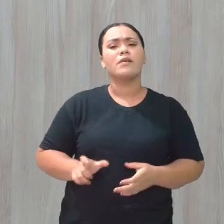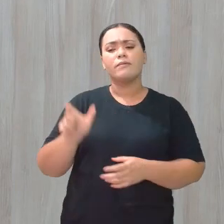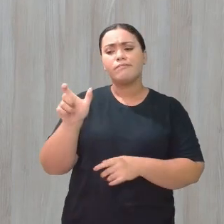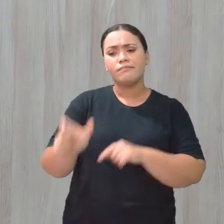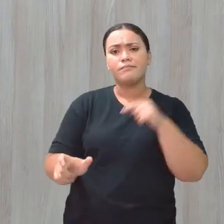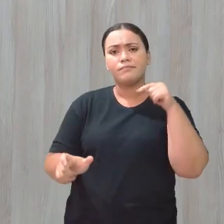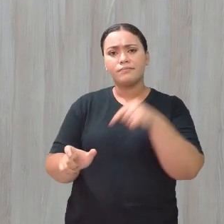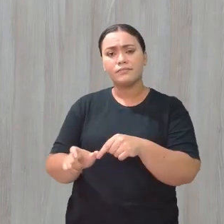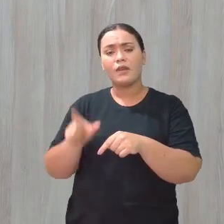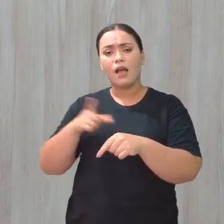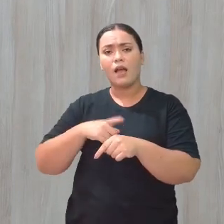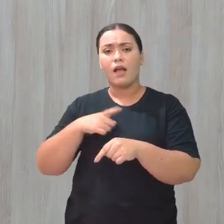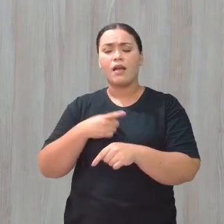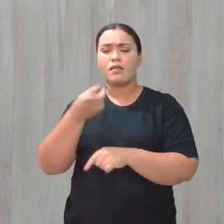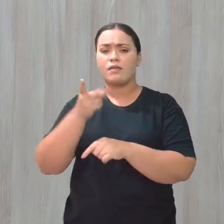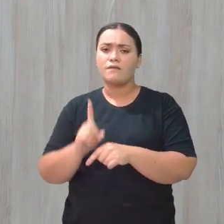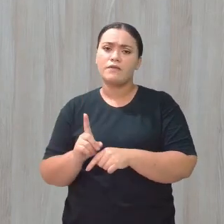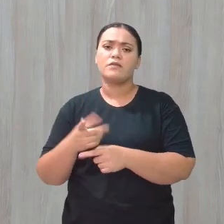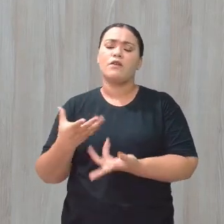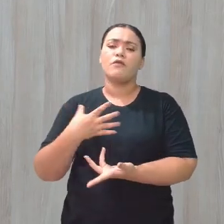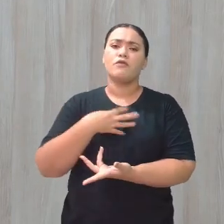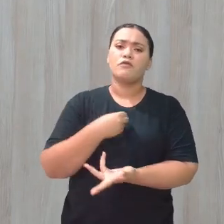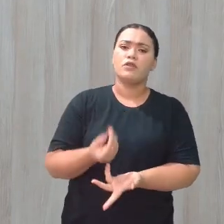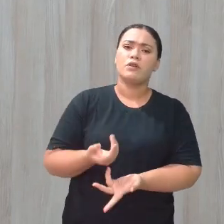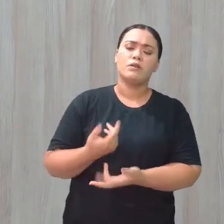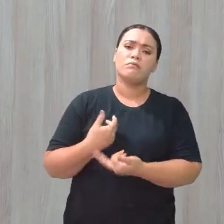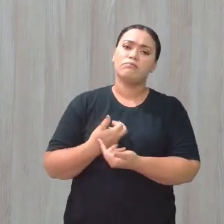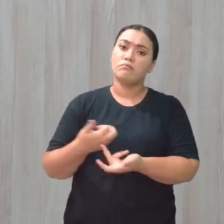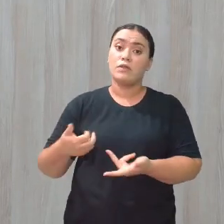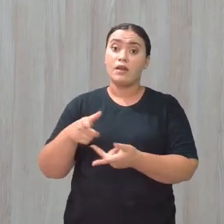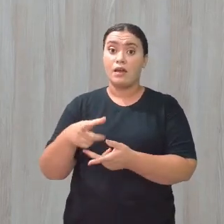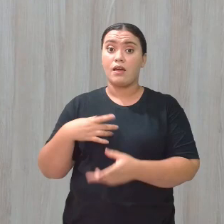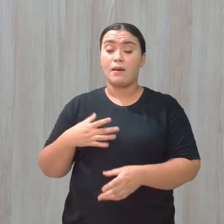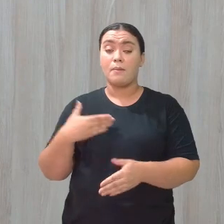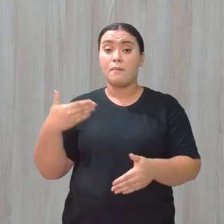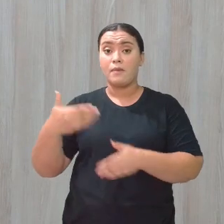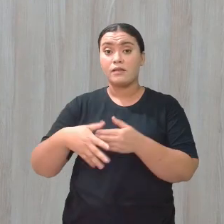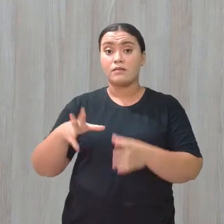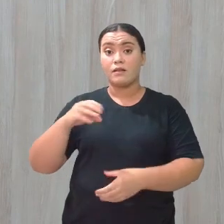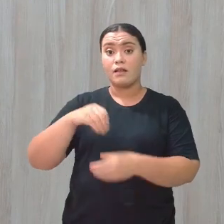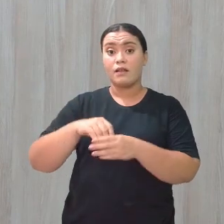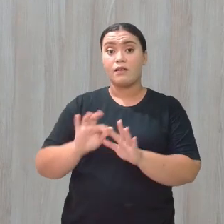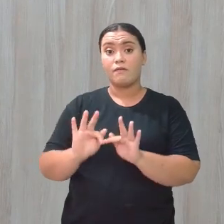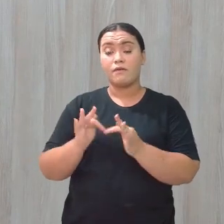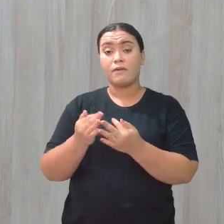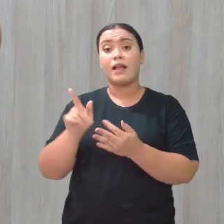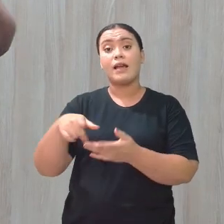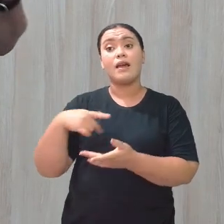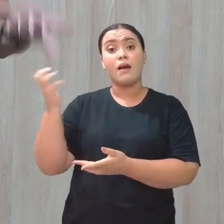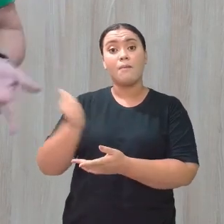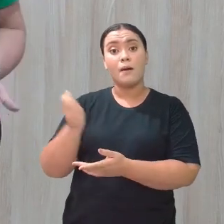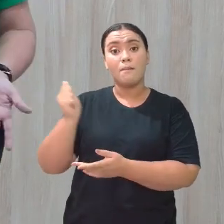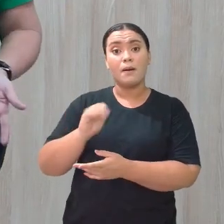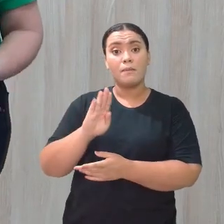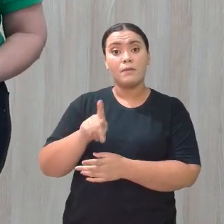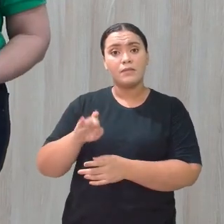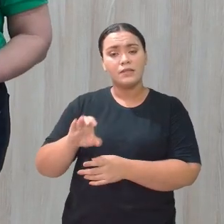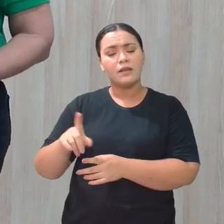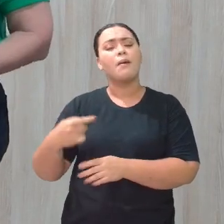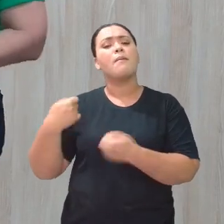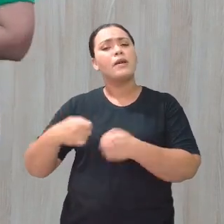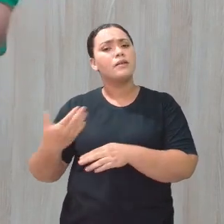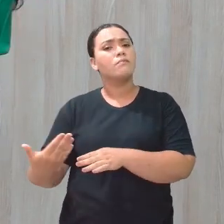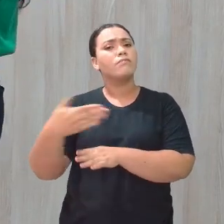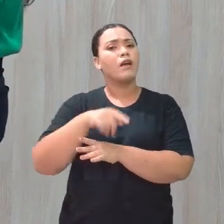colocar o seu filho, ou quem seja, que faça parte daquela família que tem deficiência, que recebe o benefício, na escola.